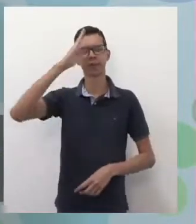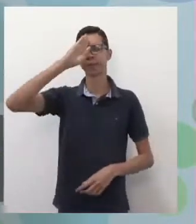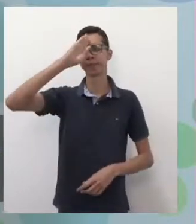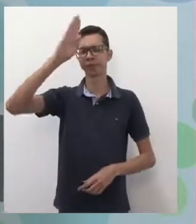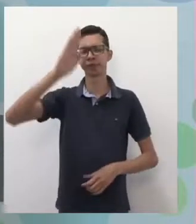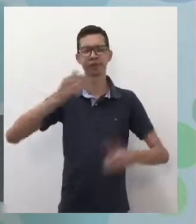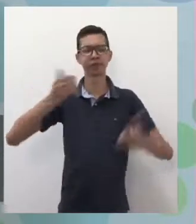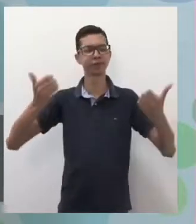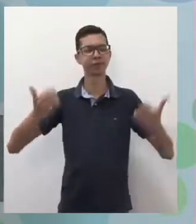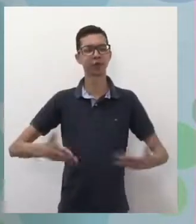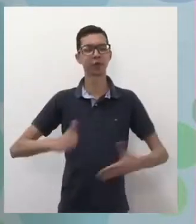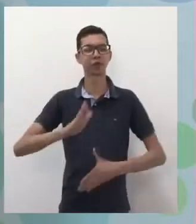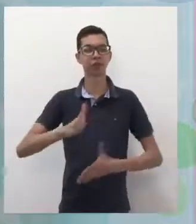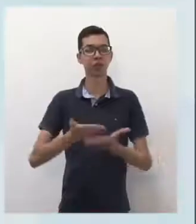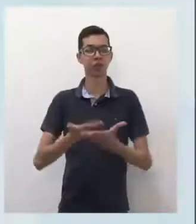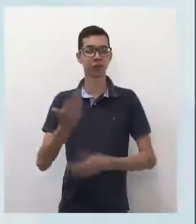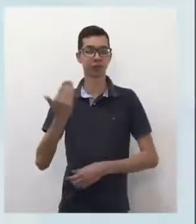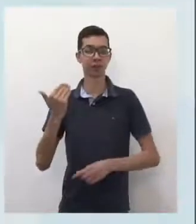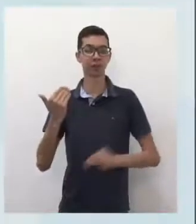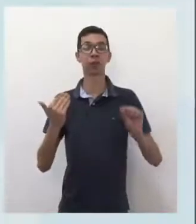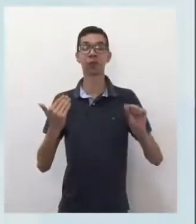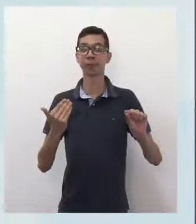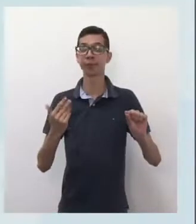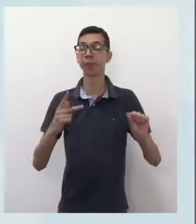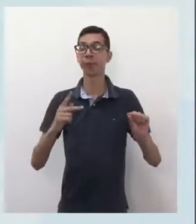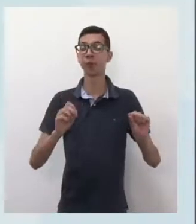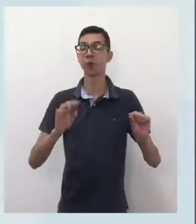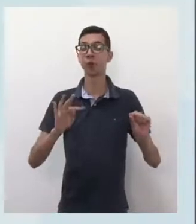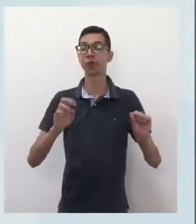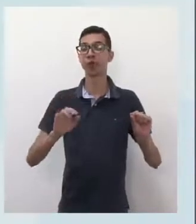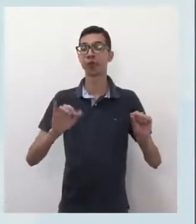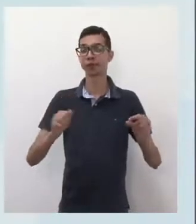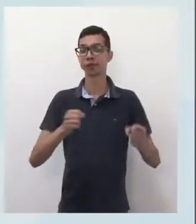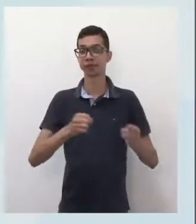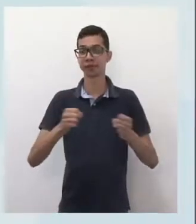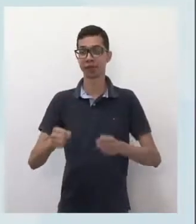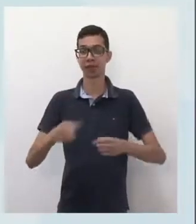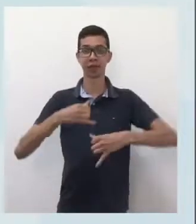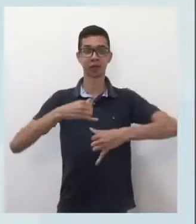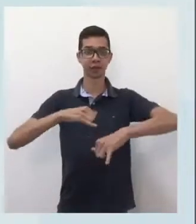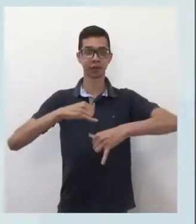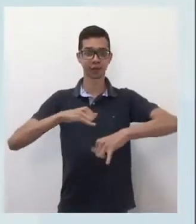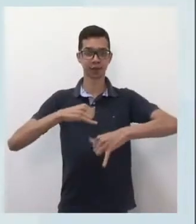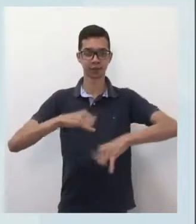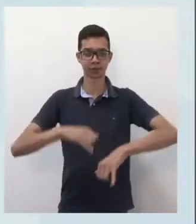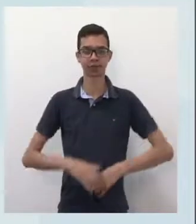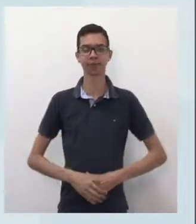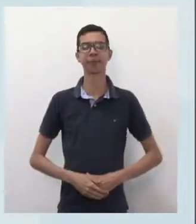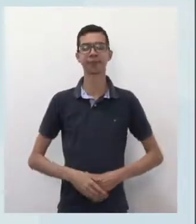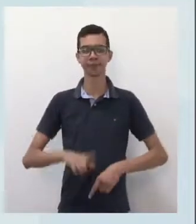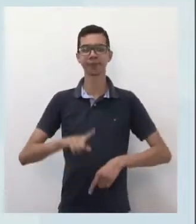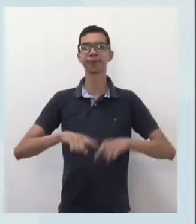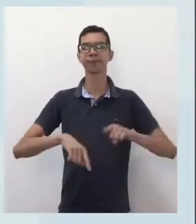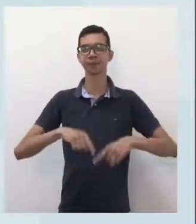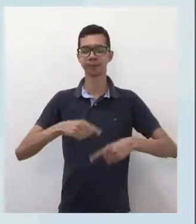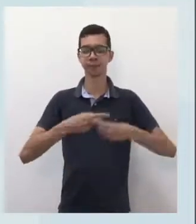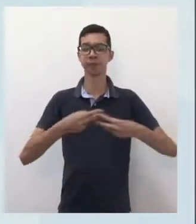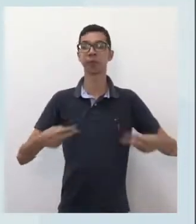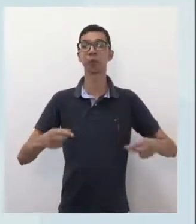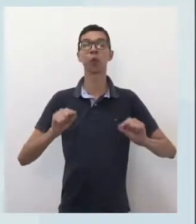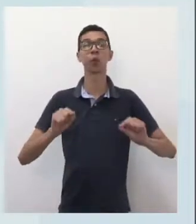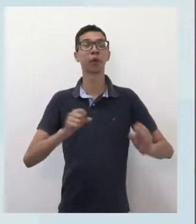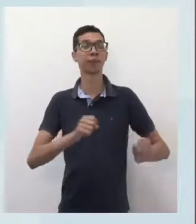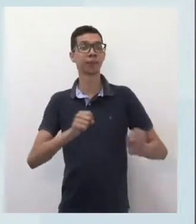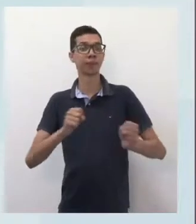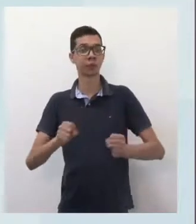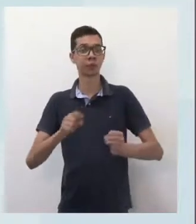na aula passada, que é potência elétrica dos aparelhos. A potência é uma